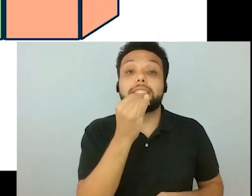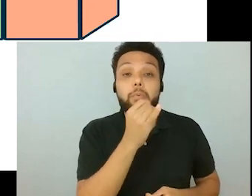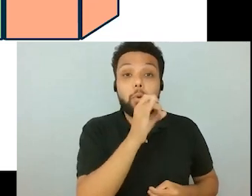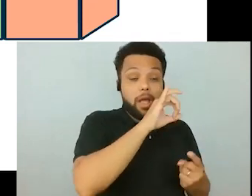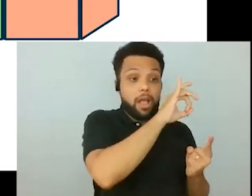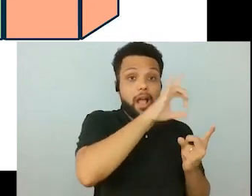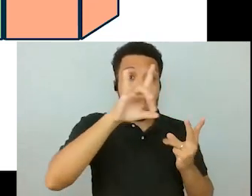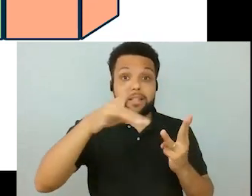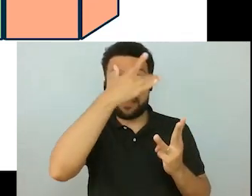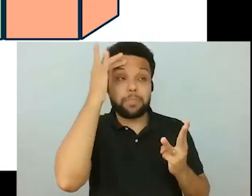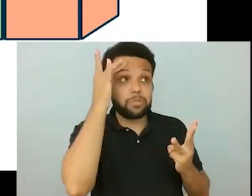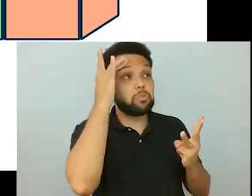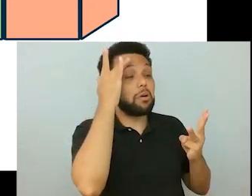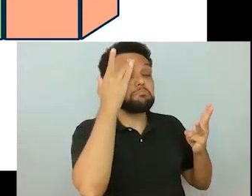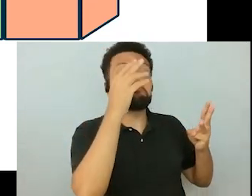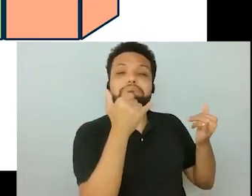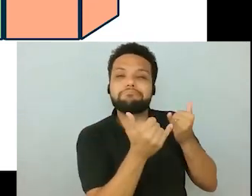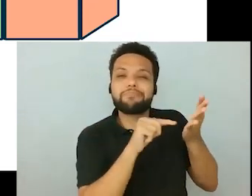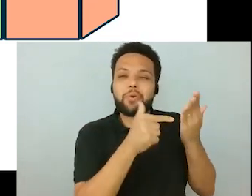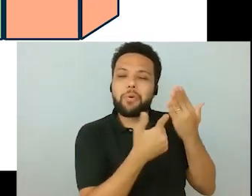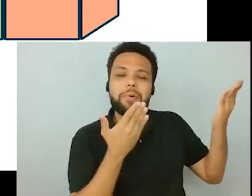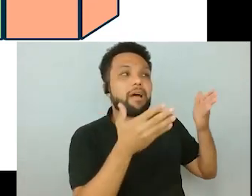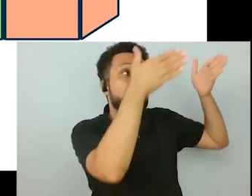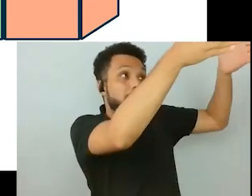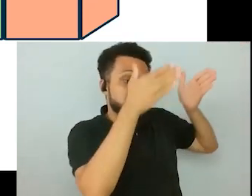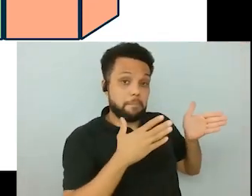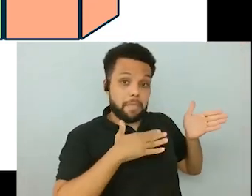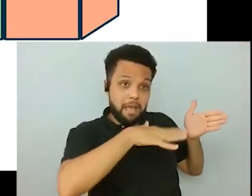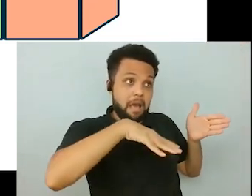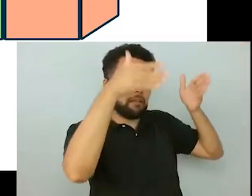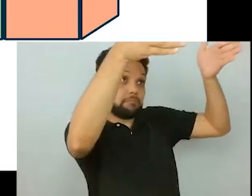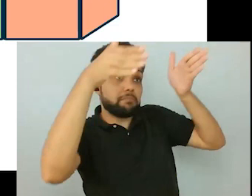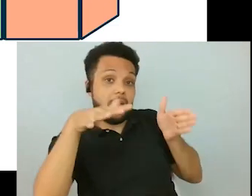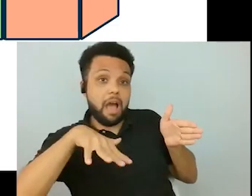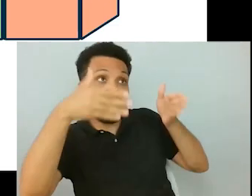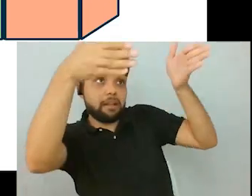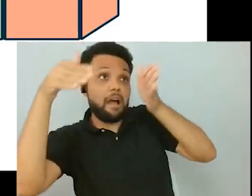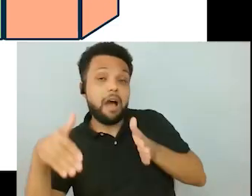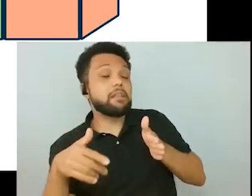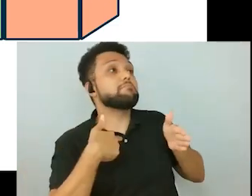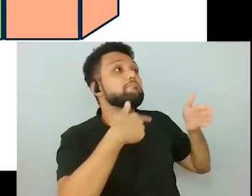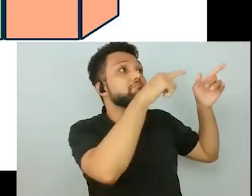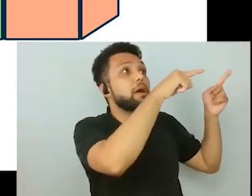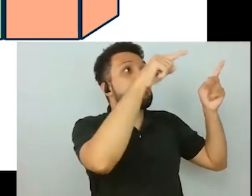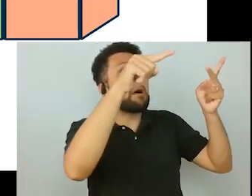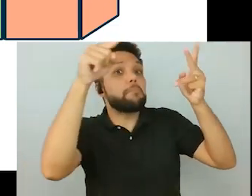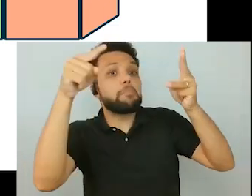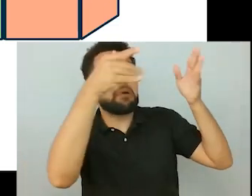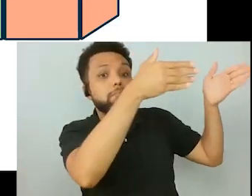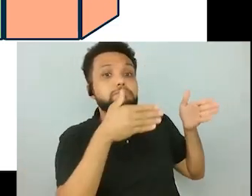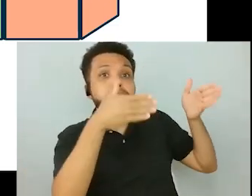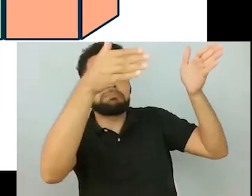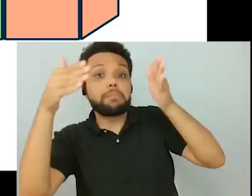uma atividade da sua área, a Ingrid continua na atividade iOS, porque ela era mais difícil, ela leva 2 iterações. Já no